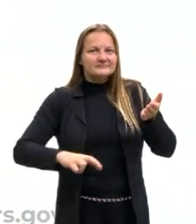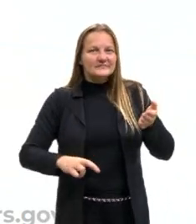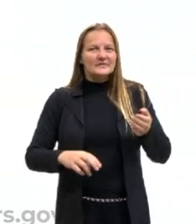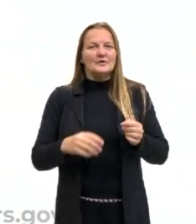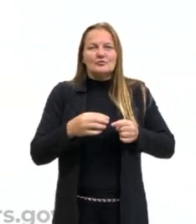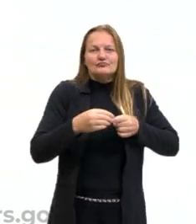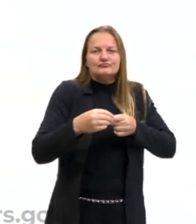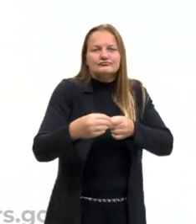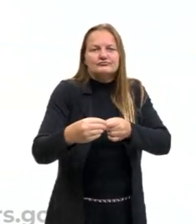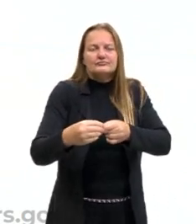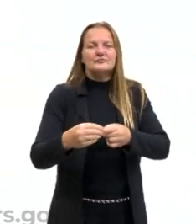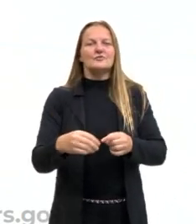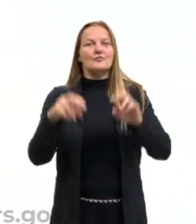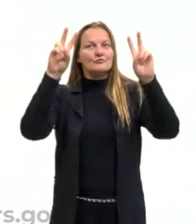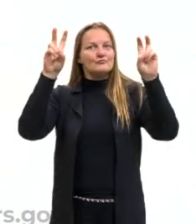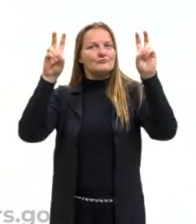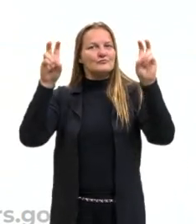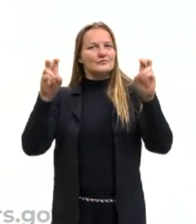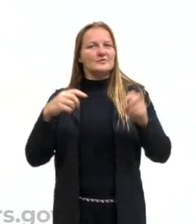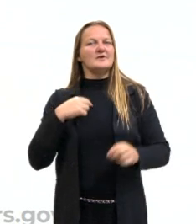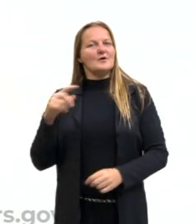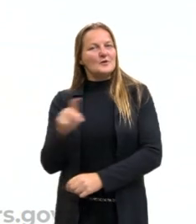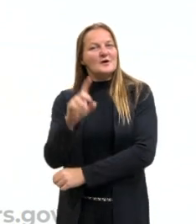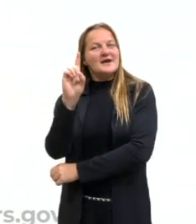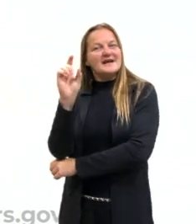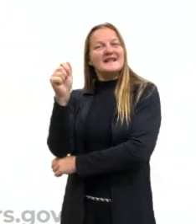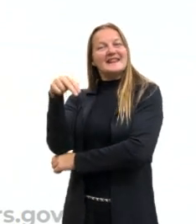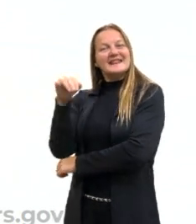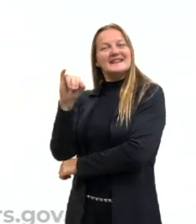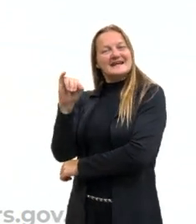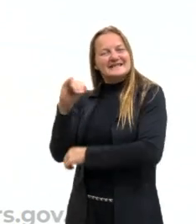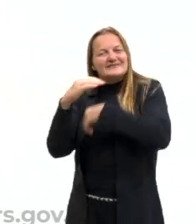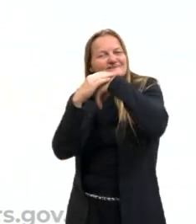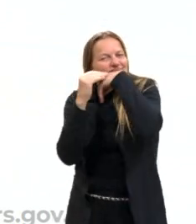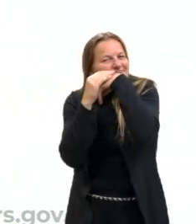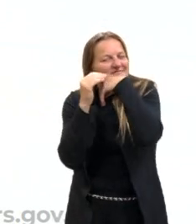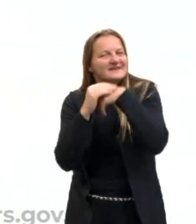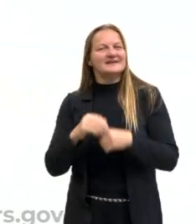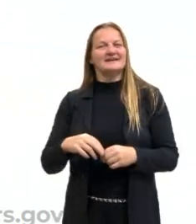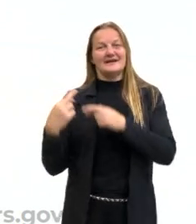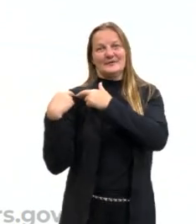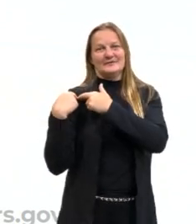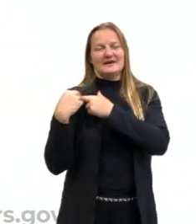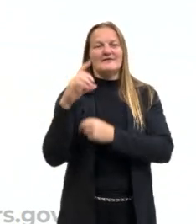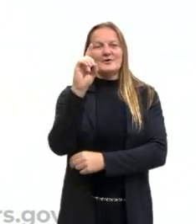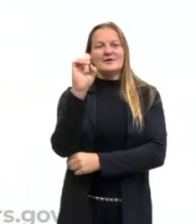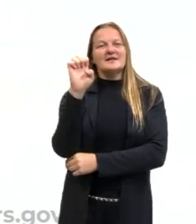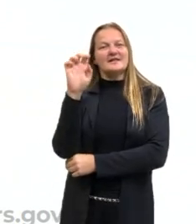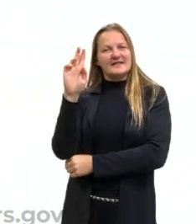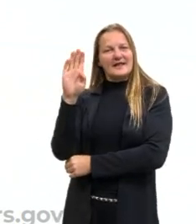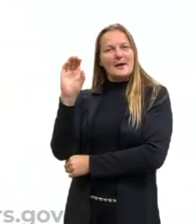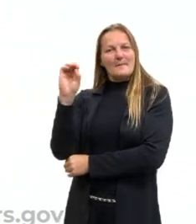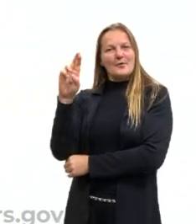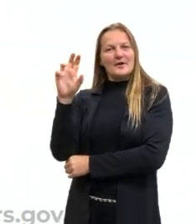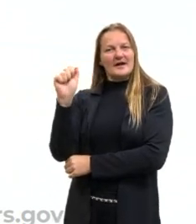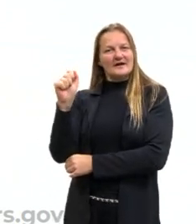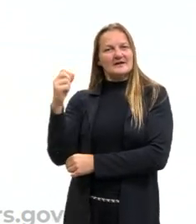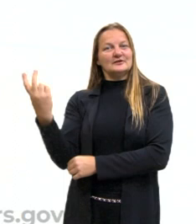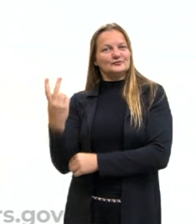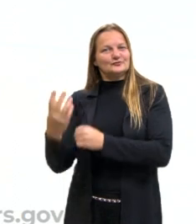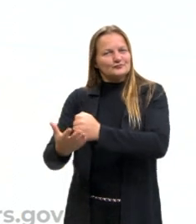Então tá tudo interligado então a sua professora Dani né com a Maria me chama minha curadora é a Débora Ferreira Lopes e nós preparamos